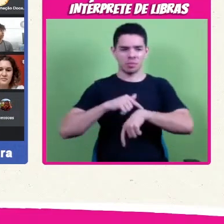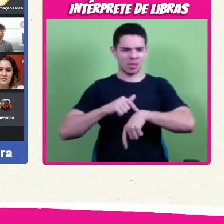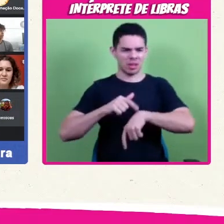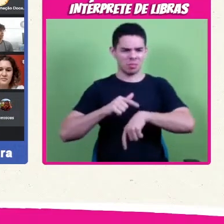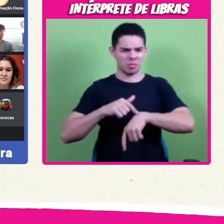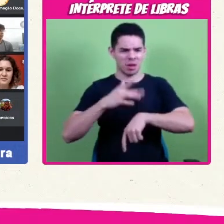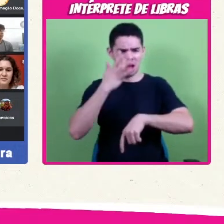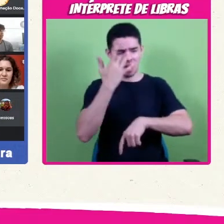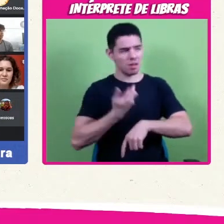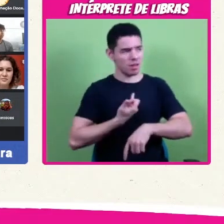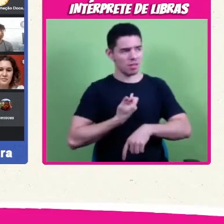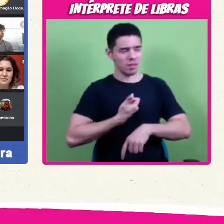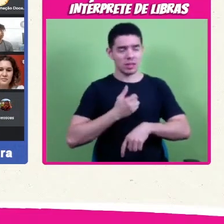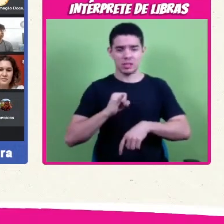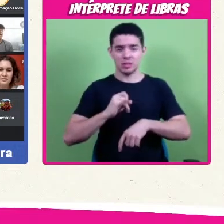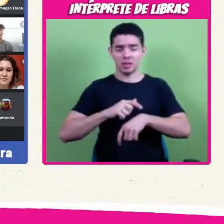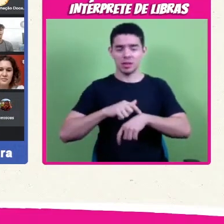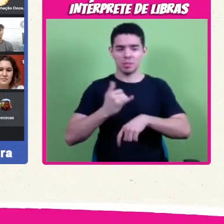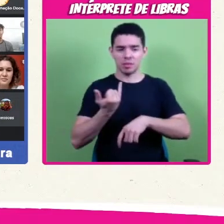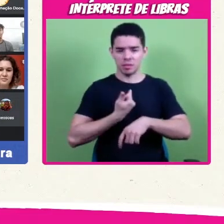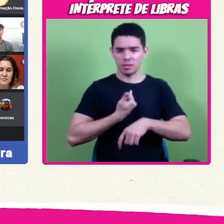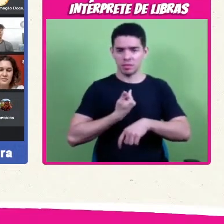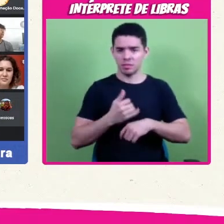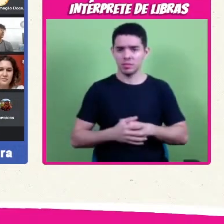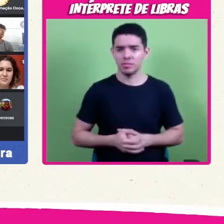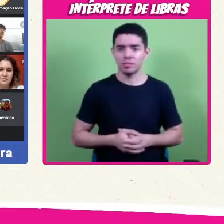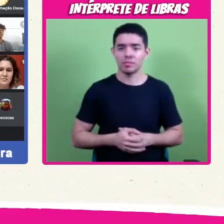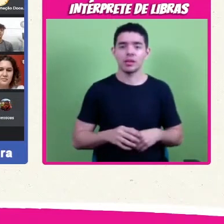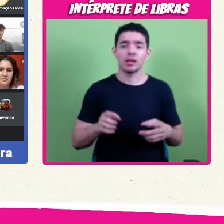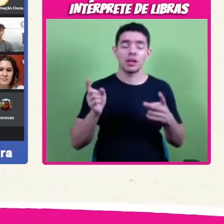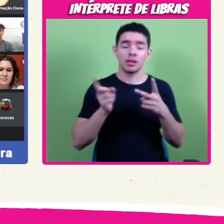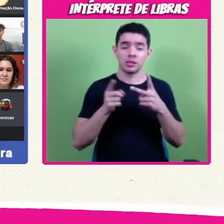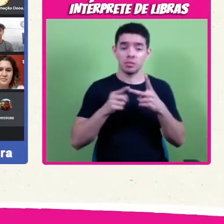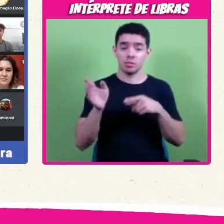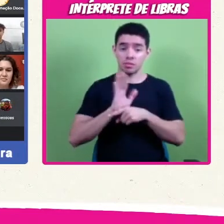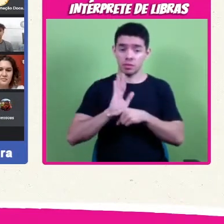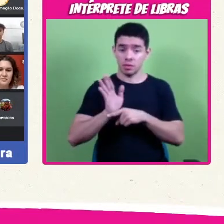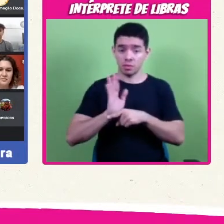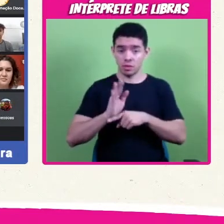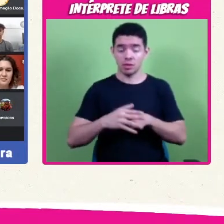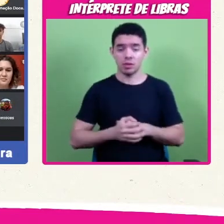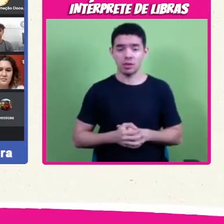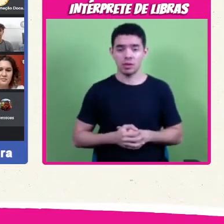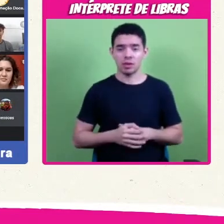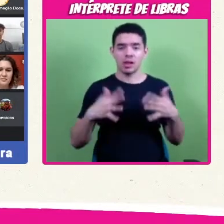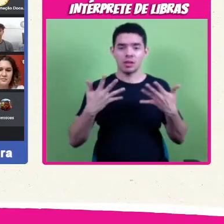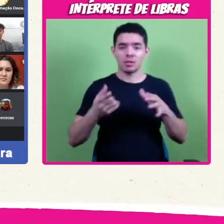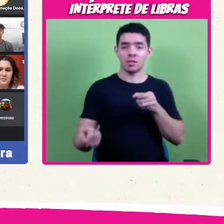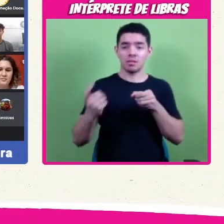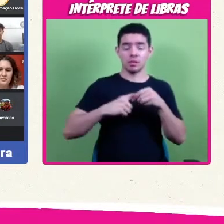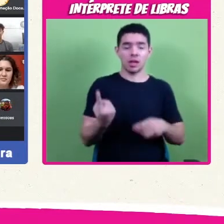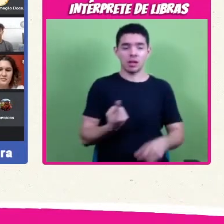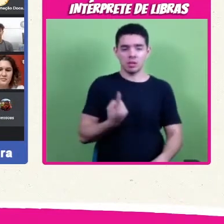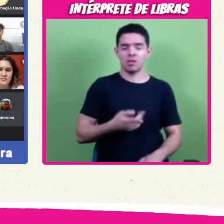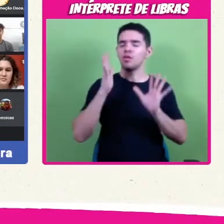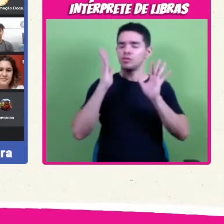me avise se o meu tempo estiver extrapolando. Mas com relação ao segundo filme, né? Eu não quero voltar sozinho, eu já tinha assistido